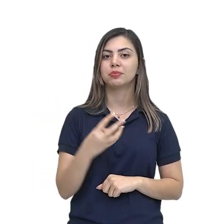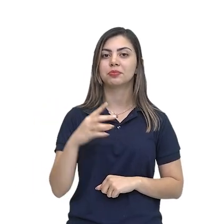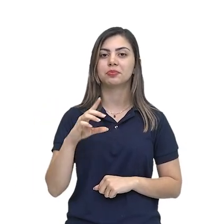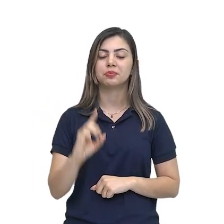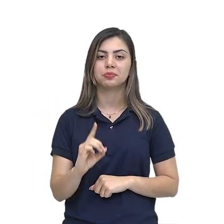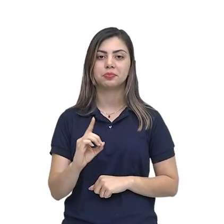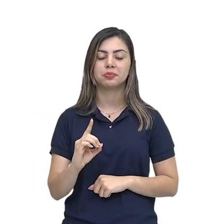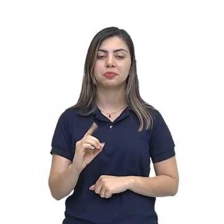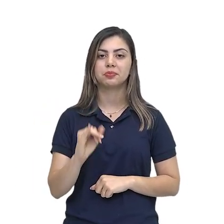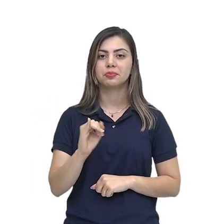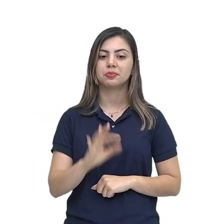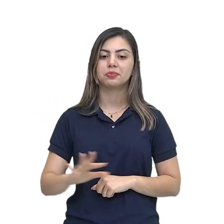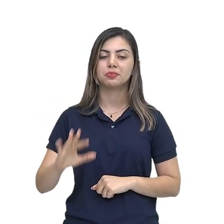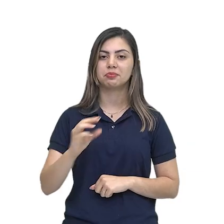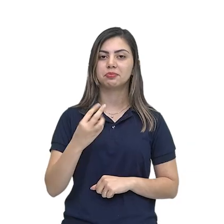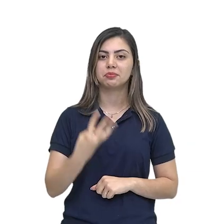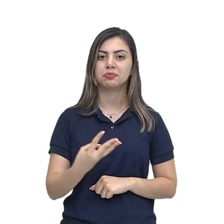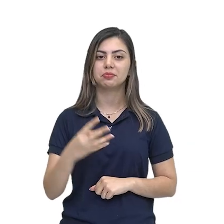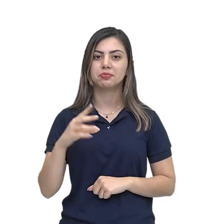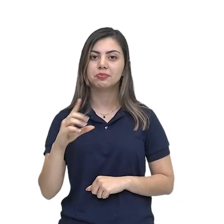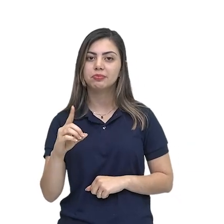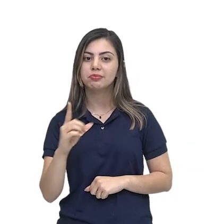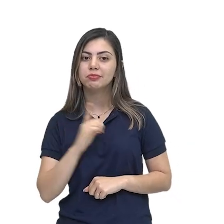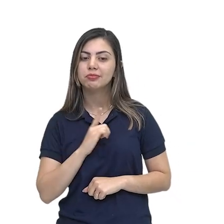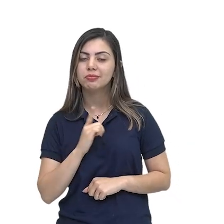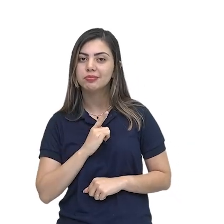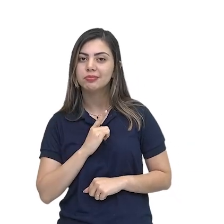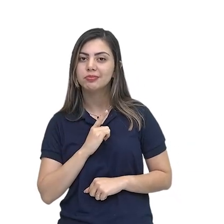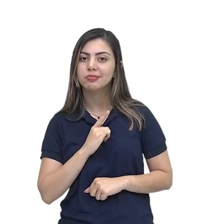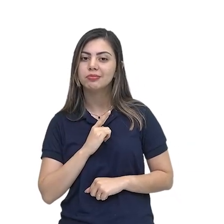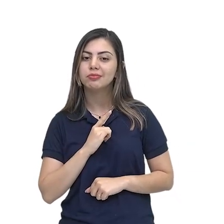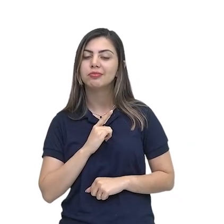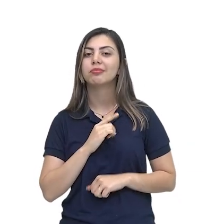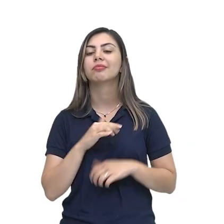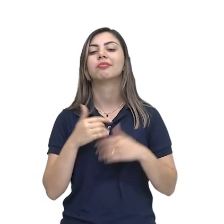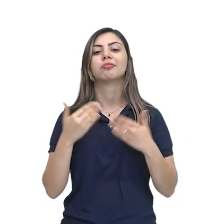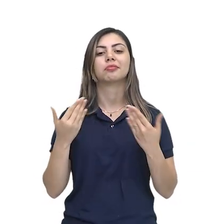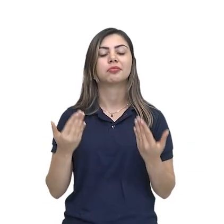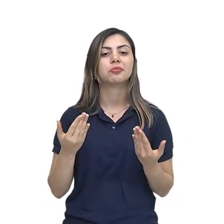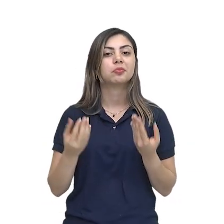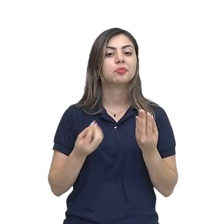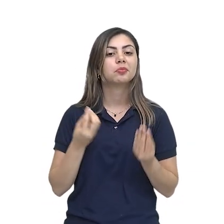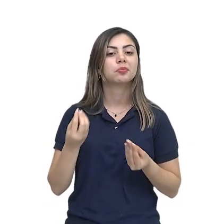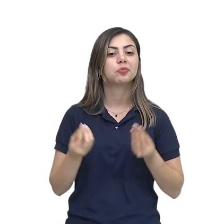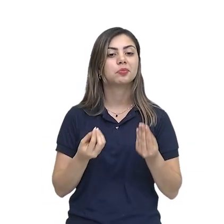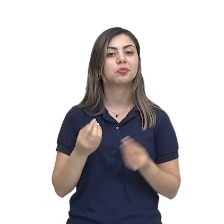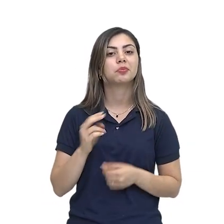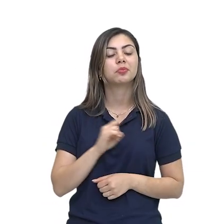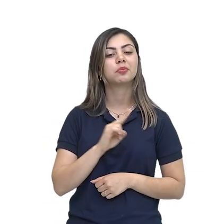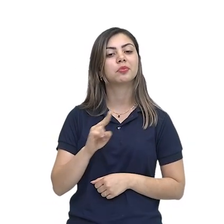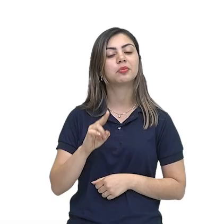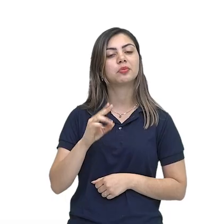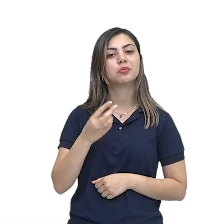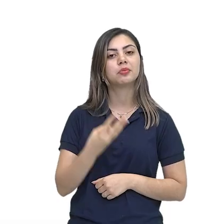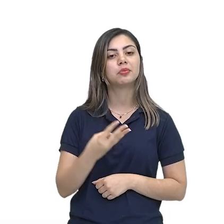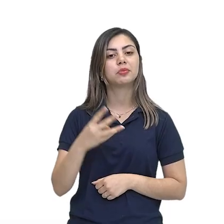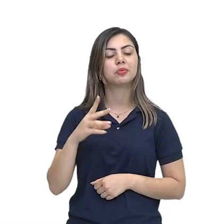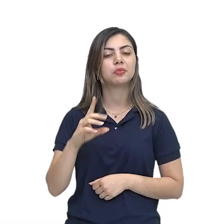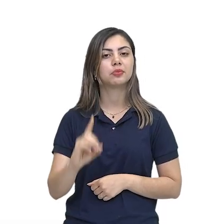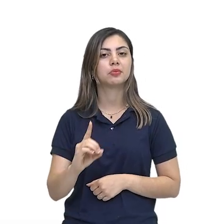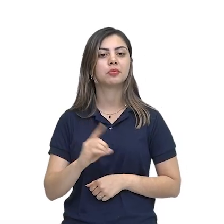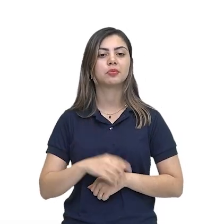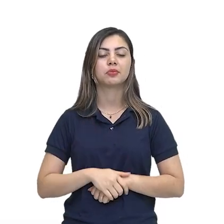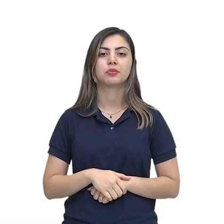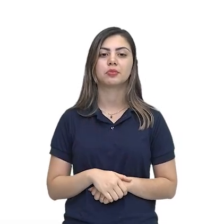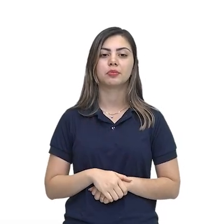tridimensional. Toda vez que você tem um espaço tridimensional, ó, que nós chamamos de 3D, que